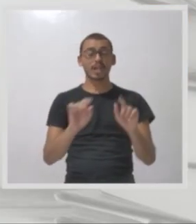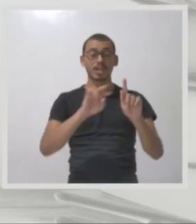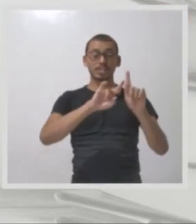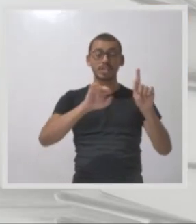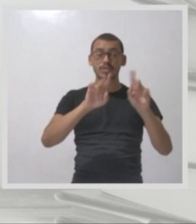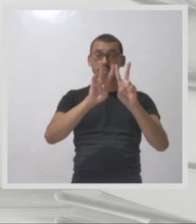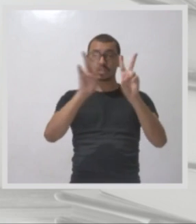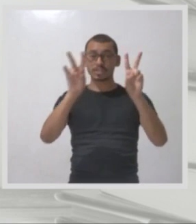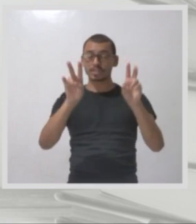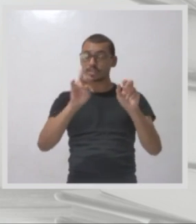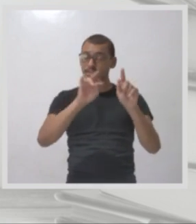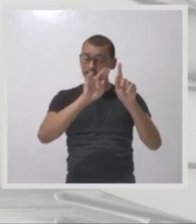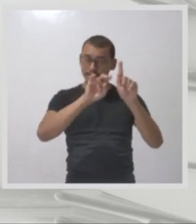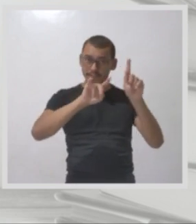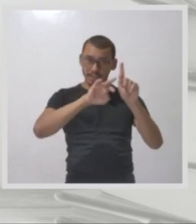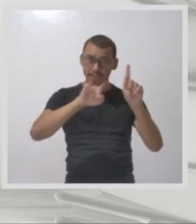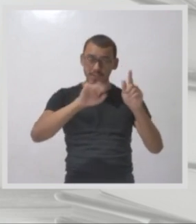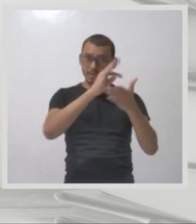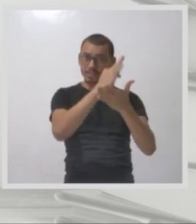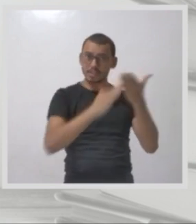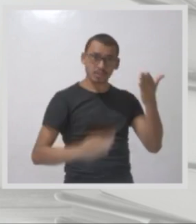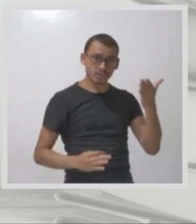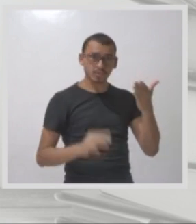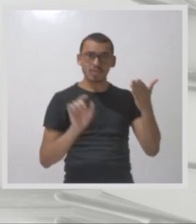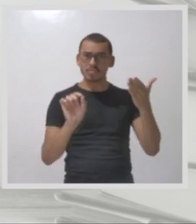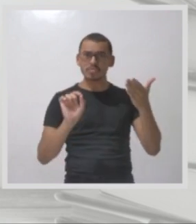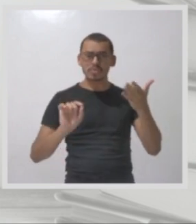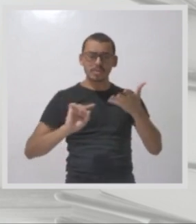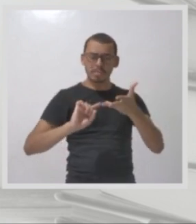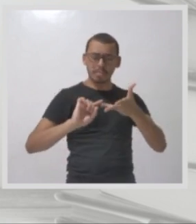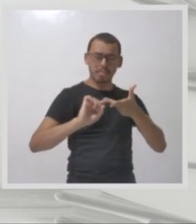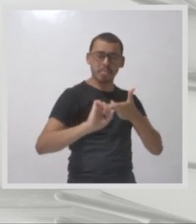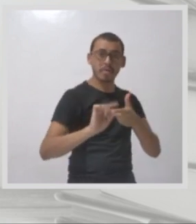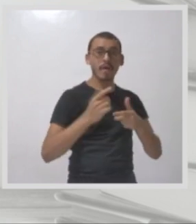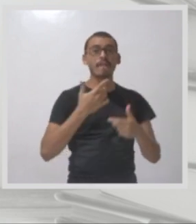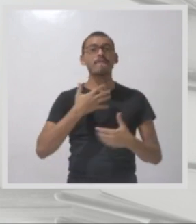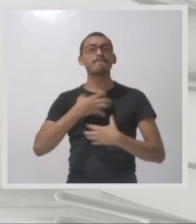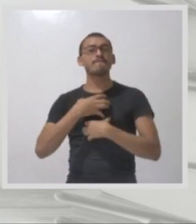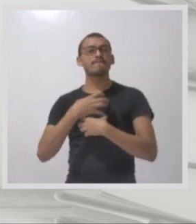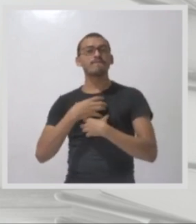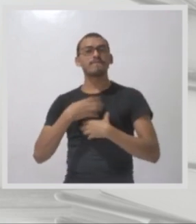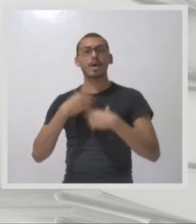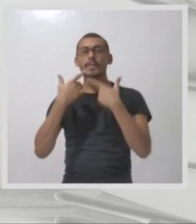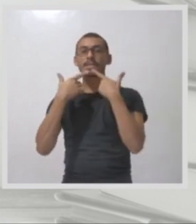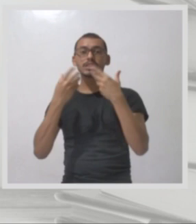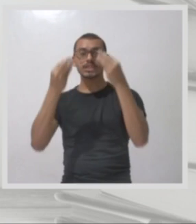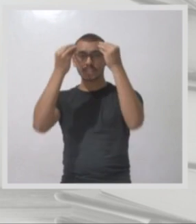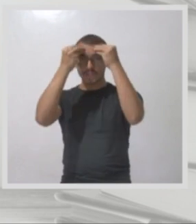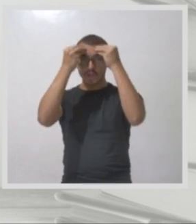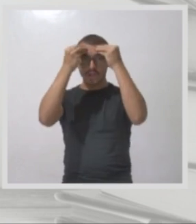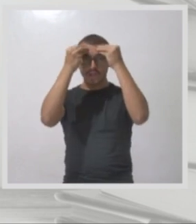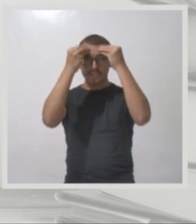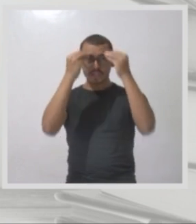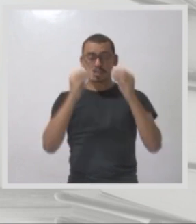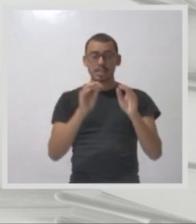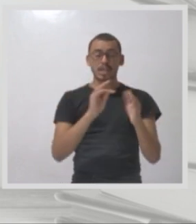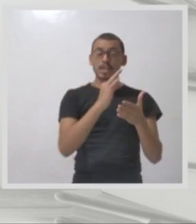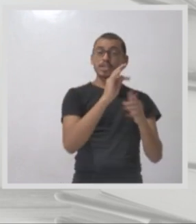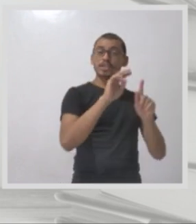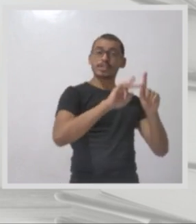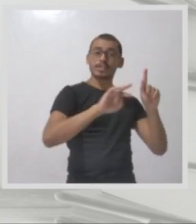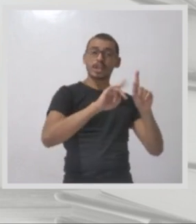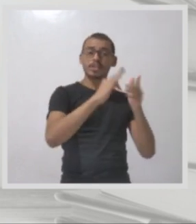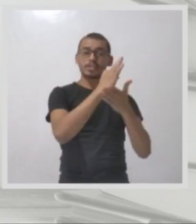a diferentes formas de linguagem. O que seria gênero textual? Gênero textual é o nome que se dá a